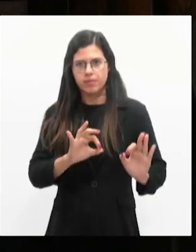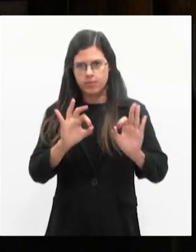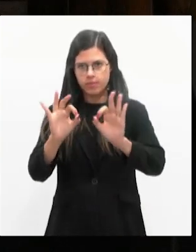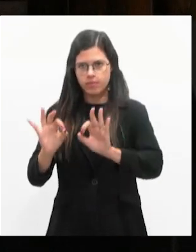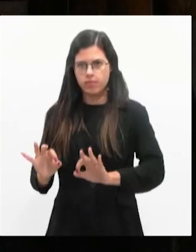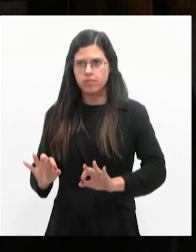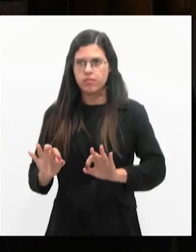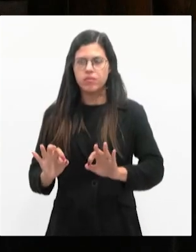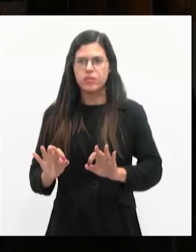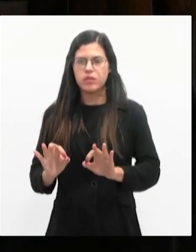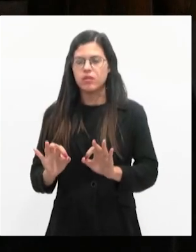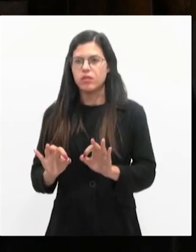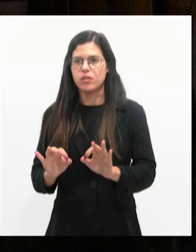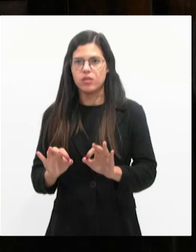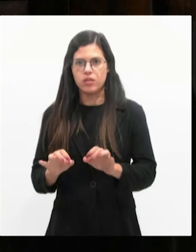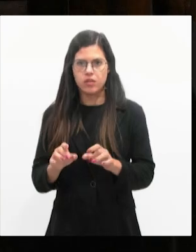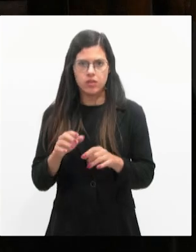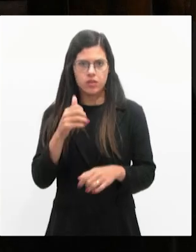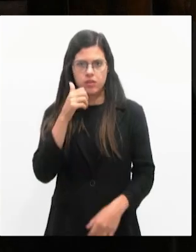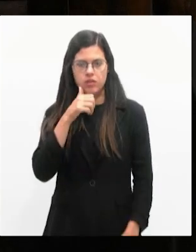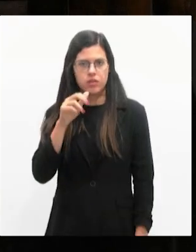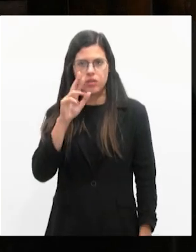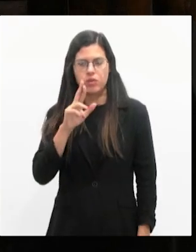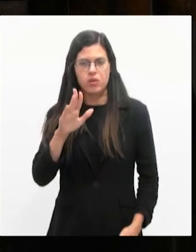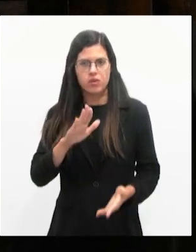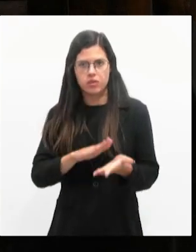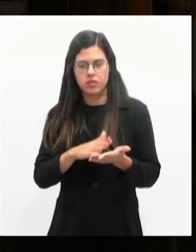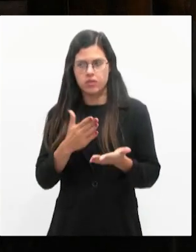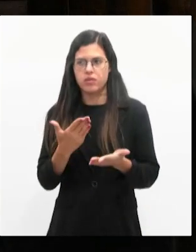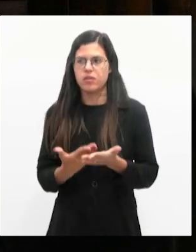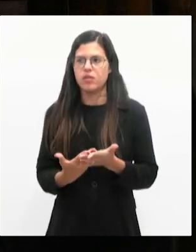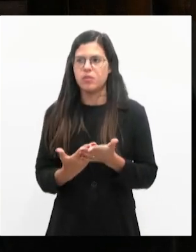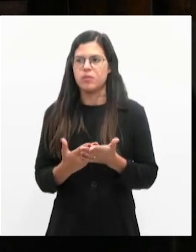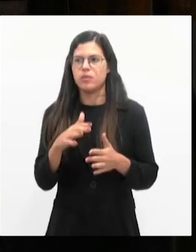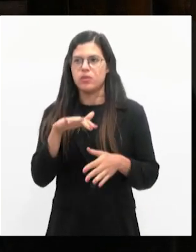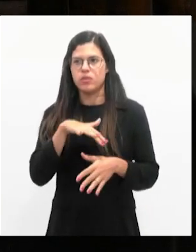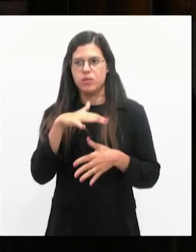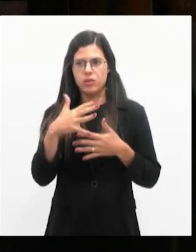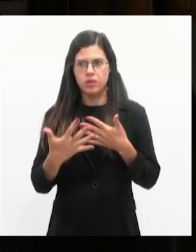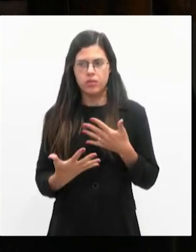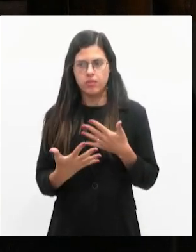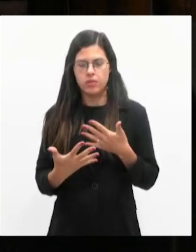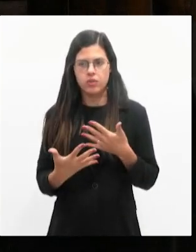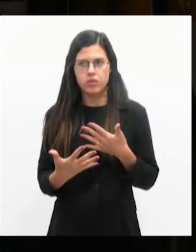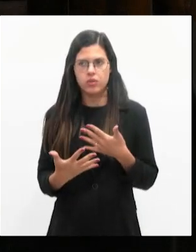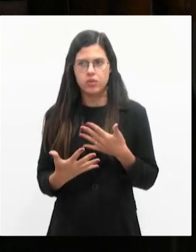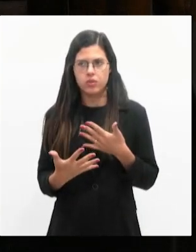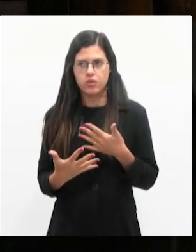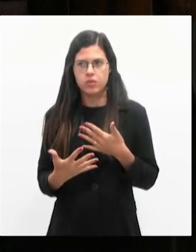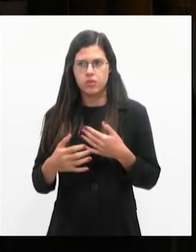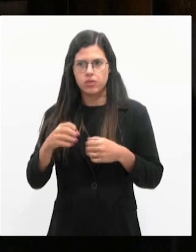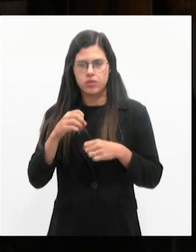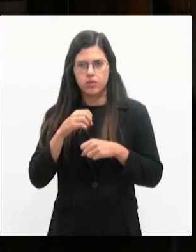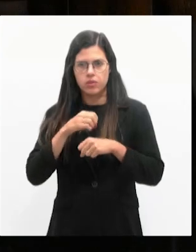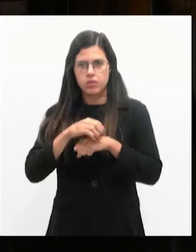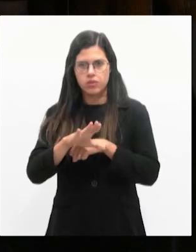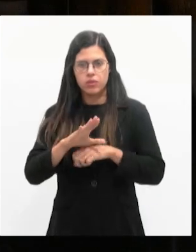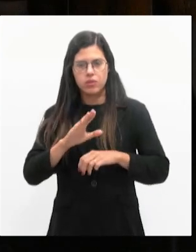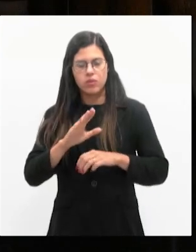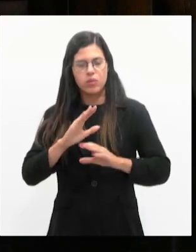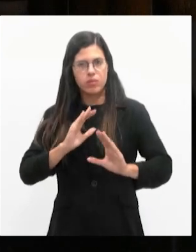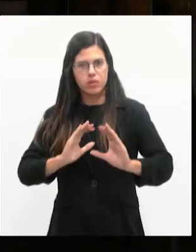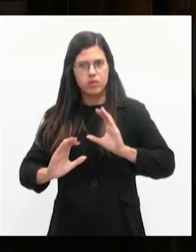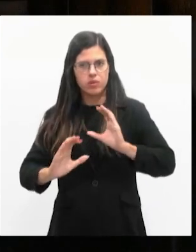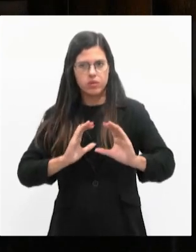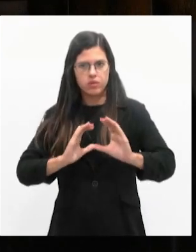telespectadores, senhora intérprete da língua de Libras, que leva a nossa